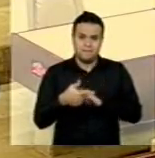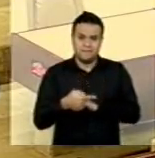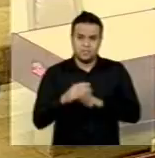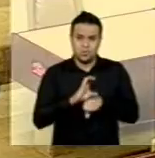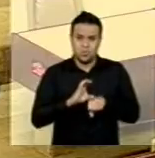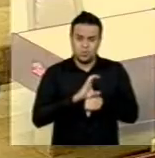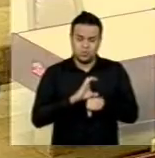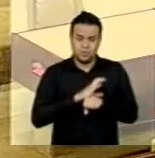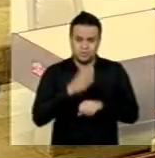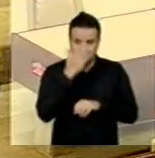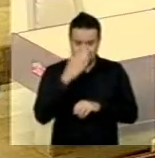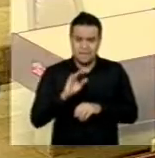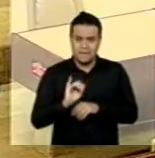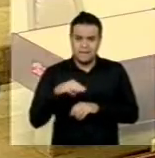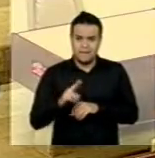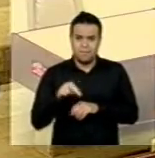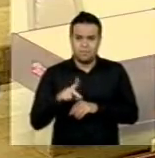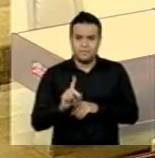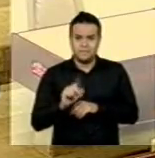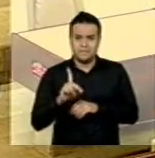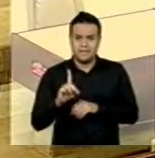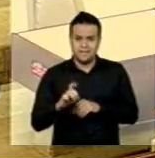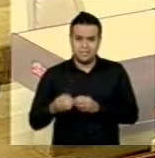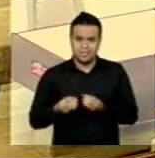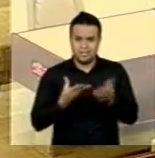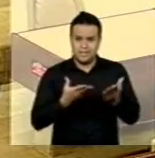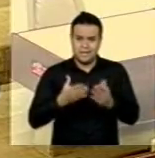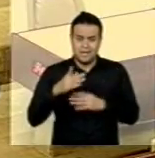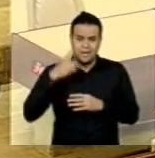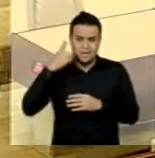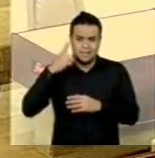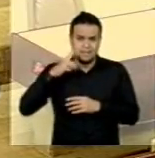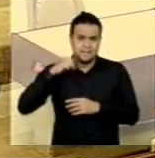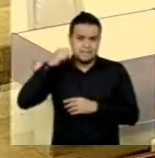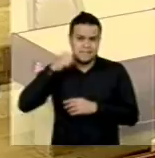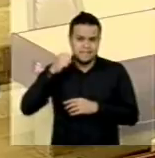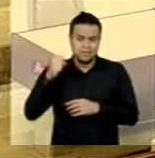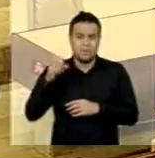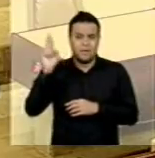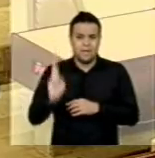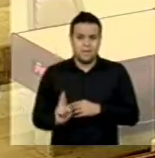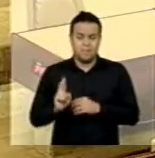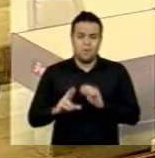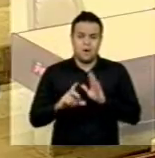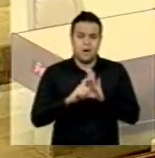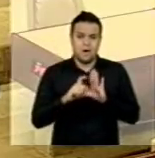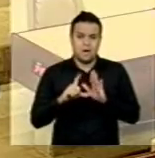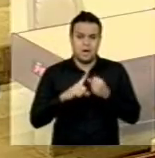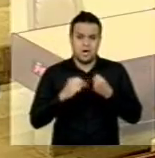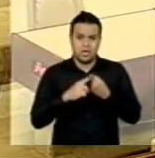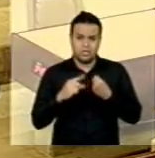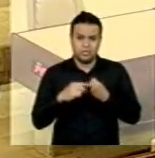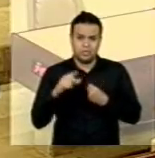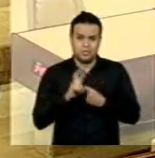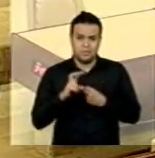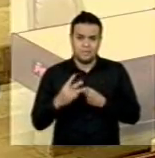sentido de que as imunidades formais concedidas aos deputados e senadores da República, no artigo 53, devem ser consideradas como normas